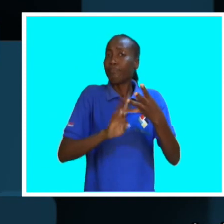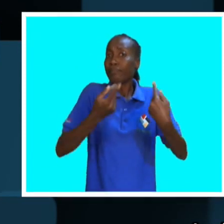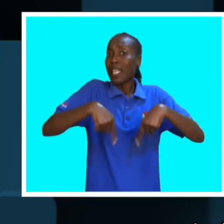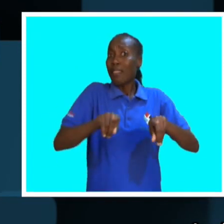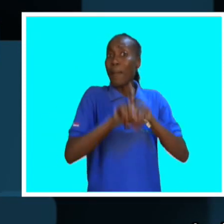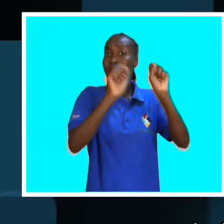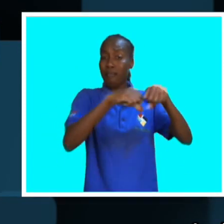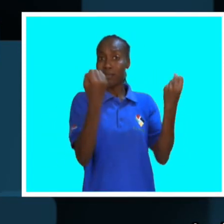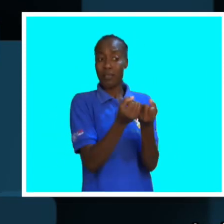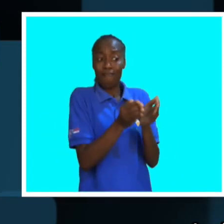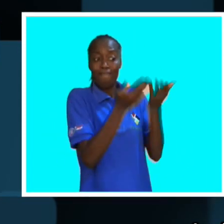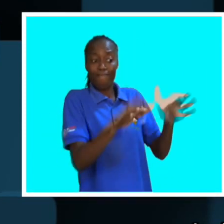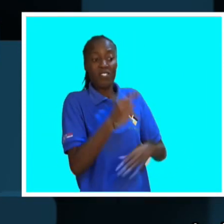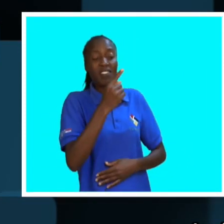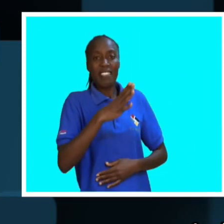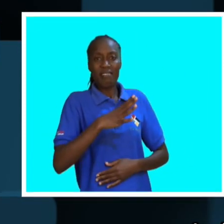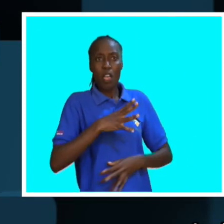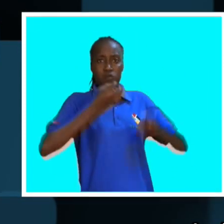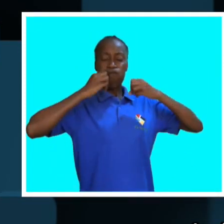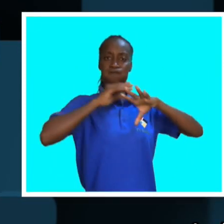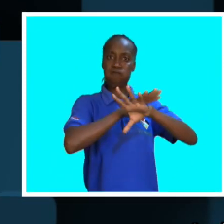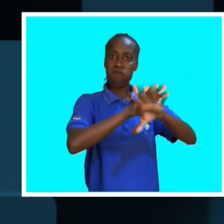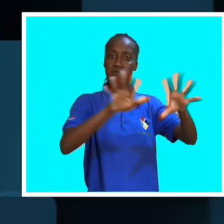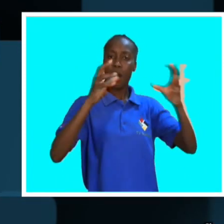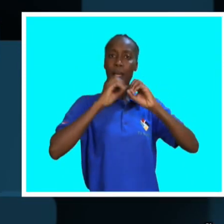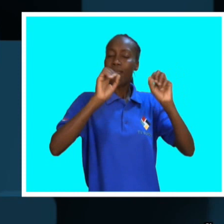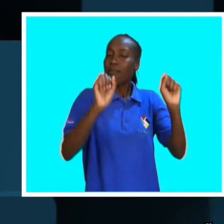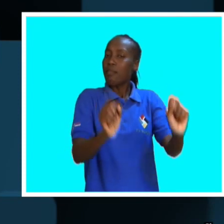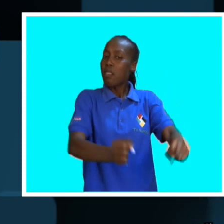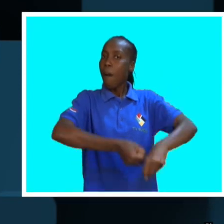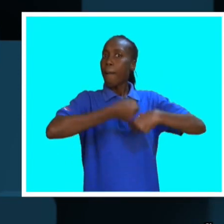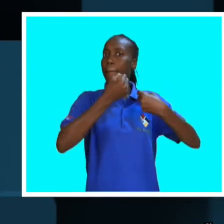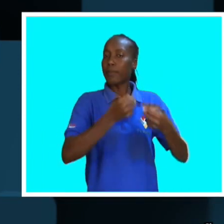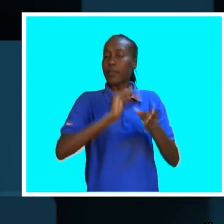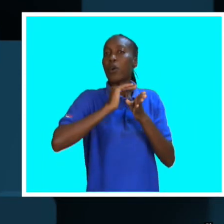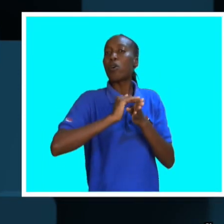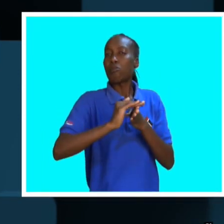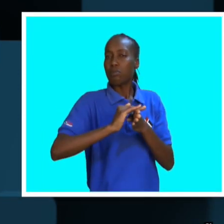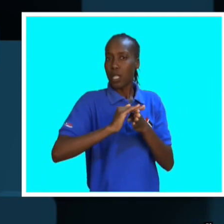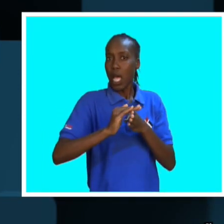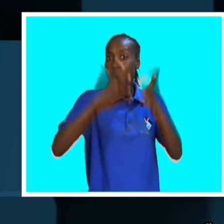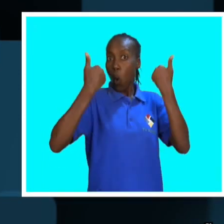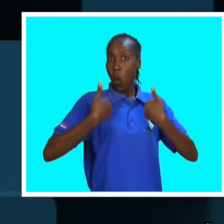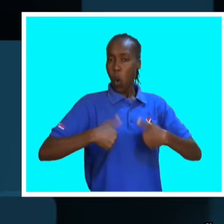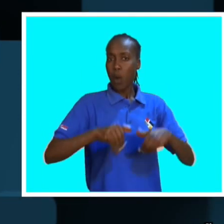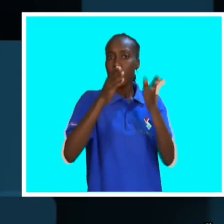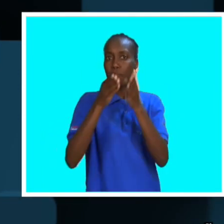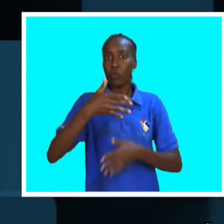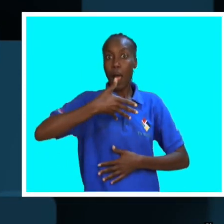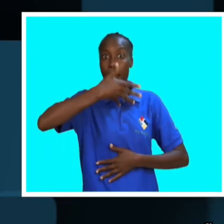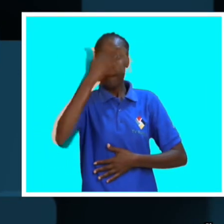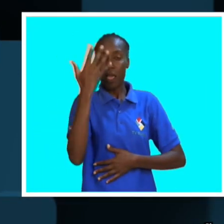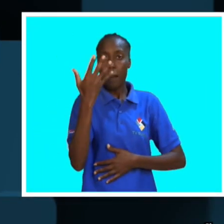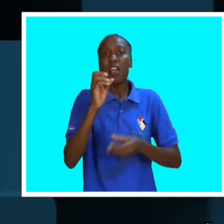E também a própria Metram tem estado a disseminar mensagens de que não usa partes do corpo